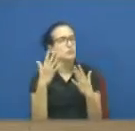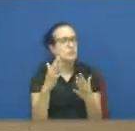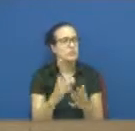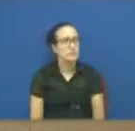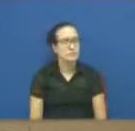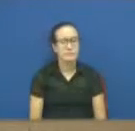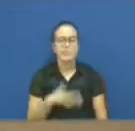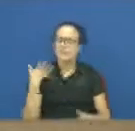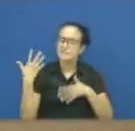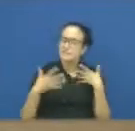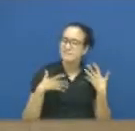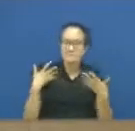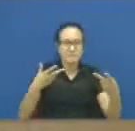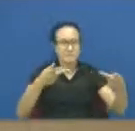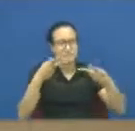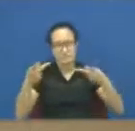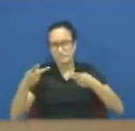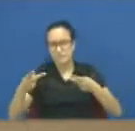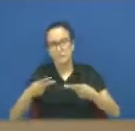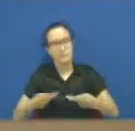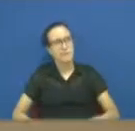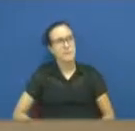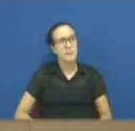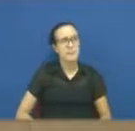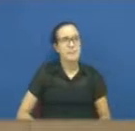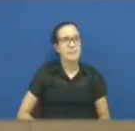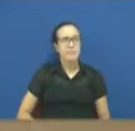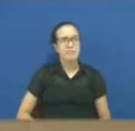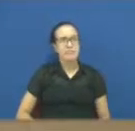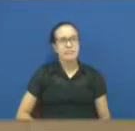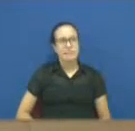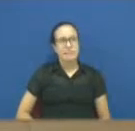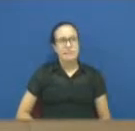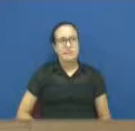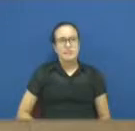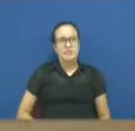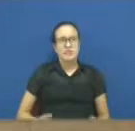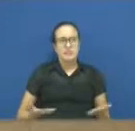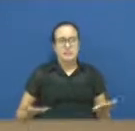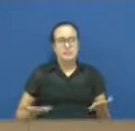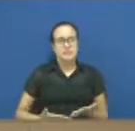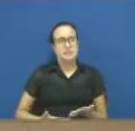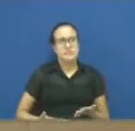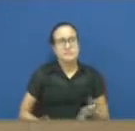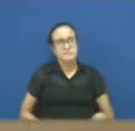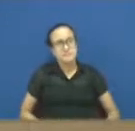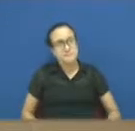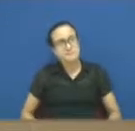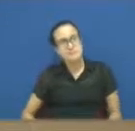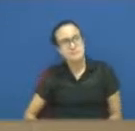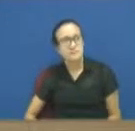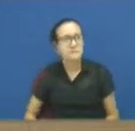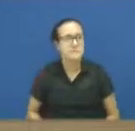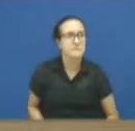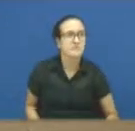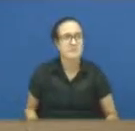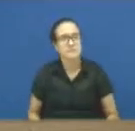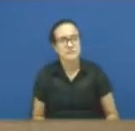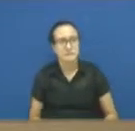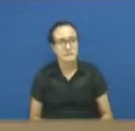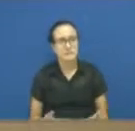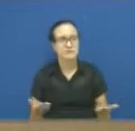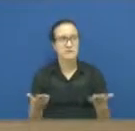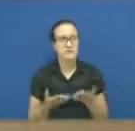Alegria recebê-los aqui. Agora apreciaremos o próximo item da pauta que, pelos meus cálculos, é o item